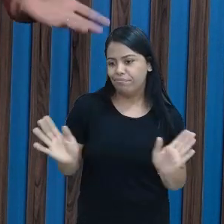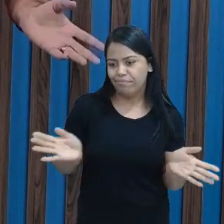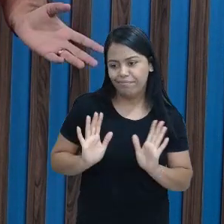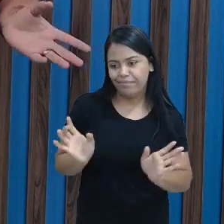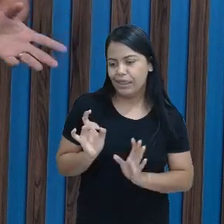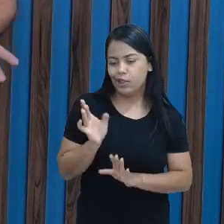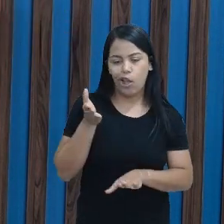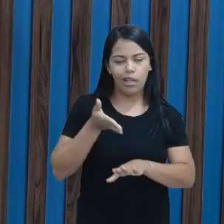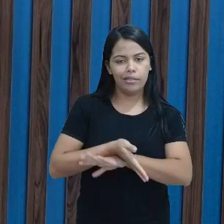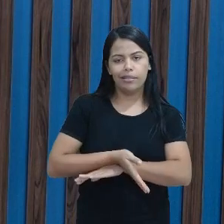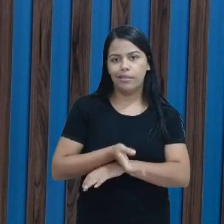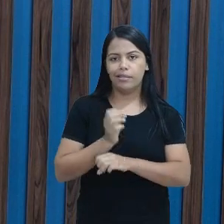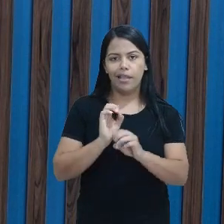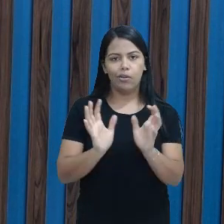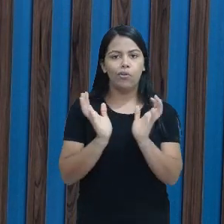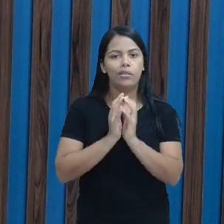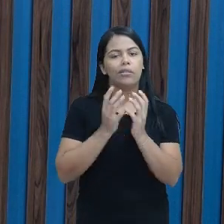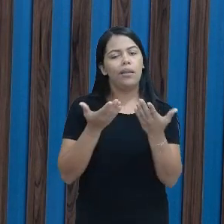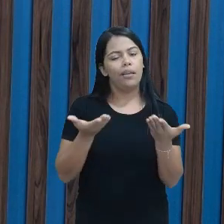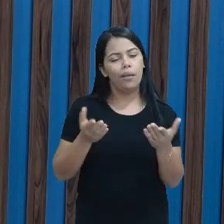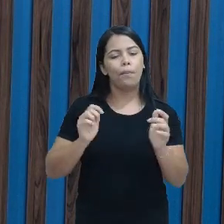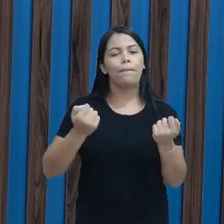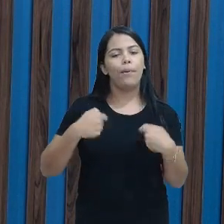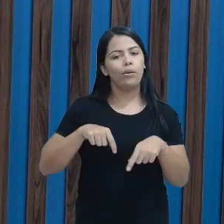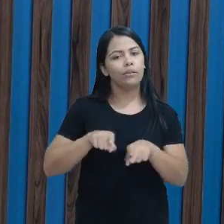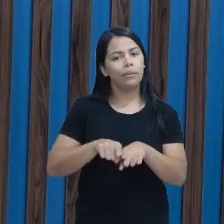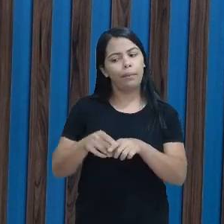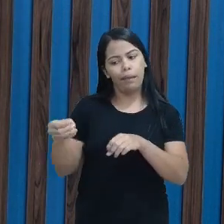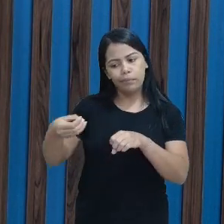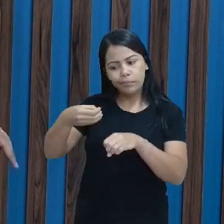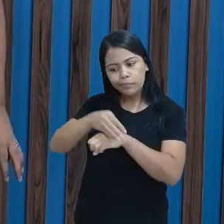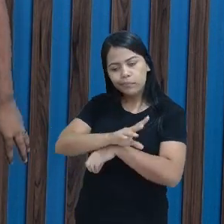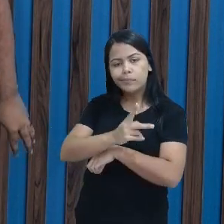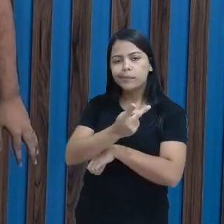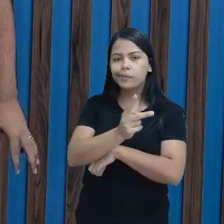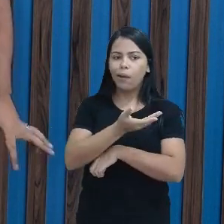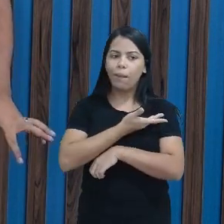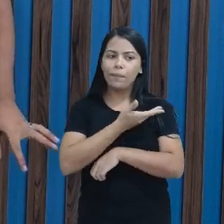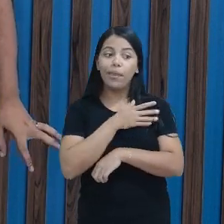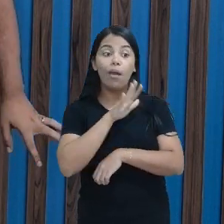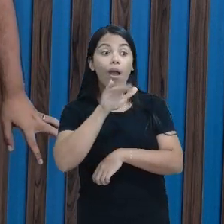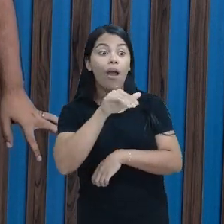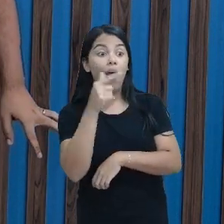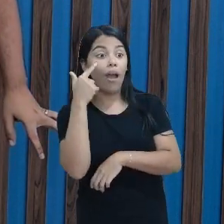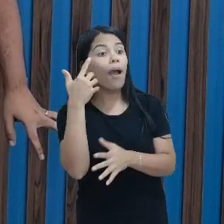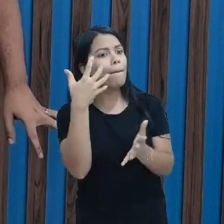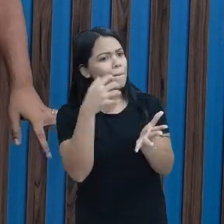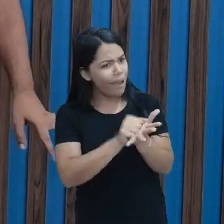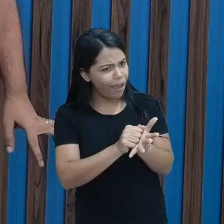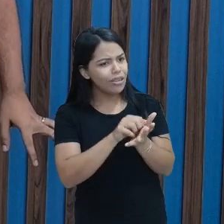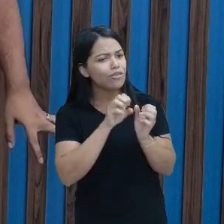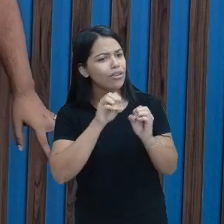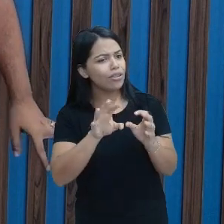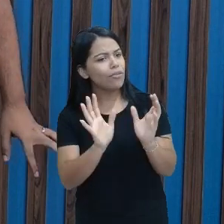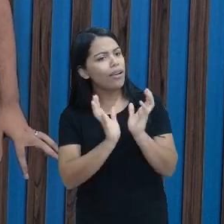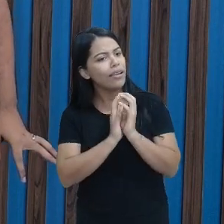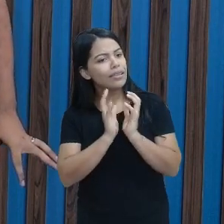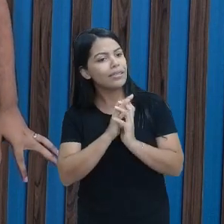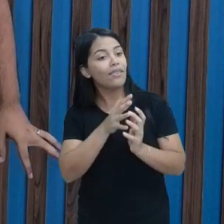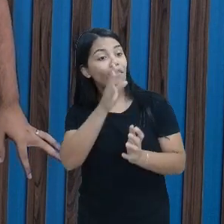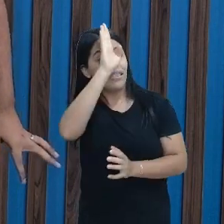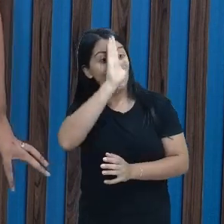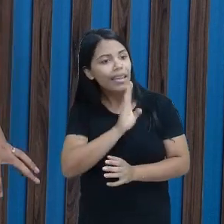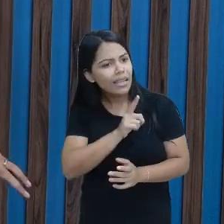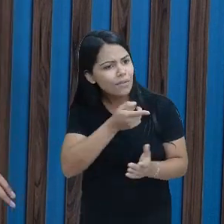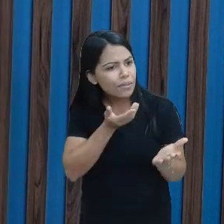aí você também pode indicar para o seu coleguinha, né? Olhem, instala aí Educa Recife, é totalmente grátis. Perdeu a aula da sexta,